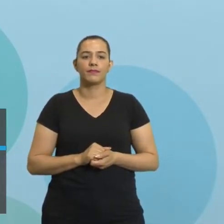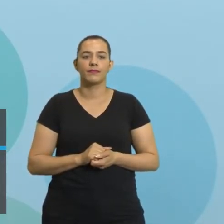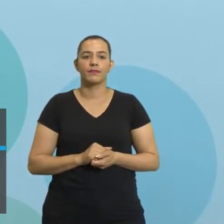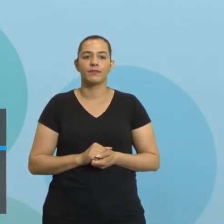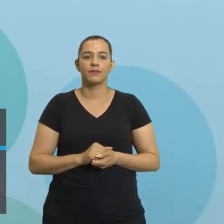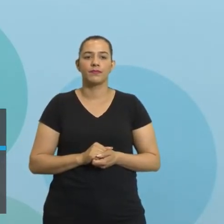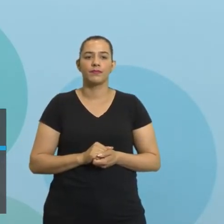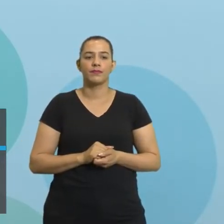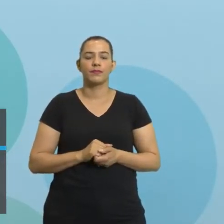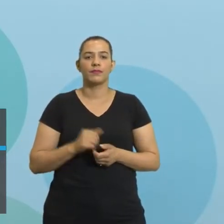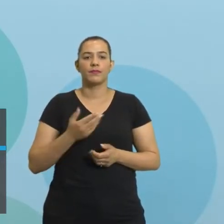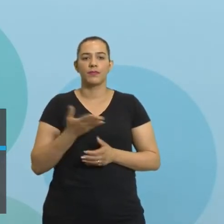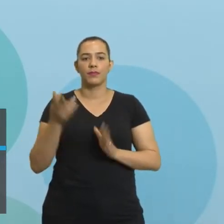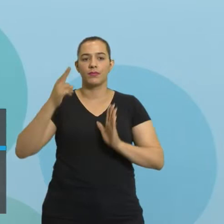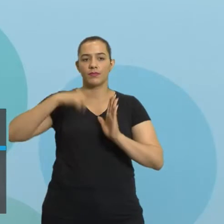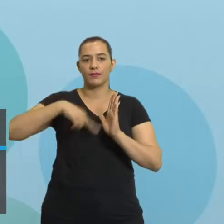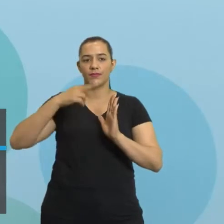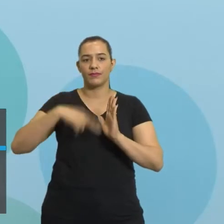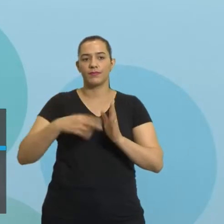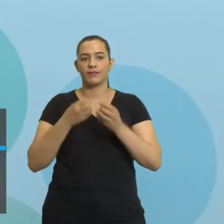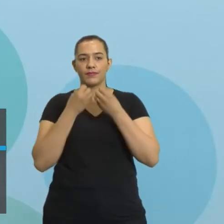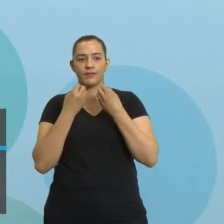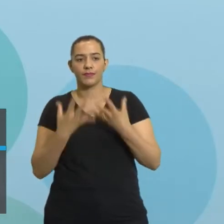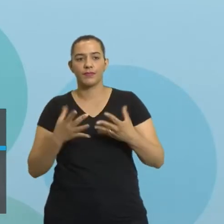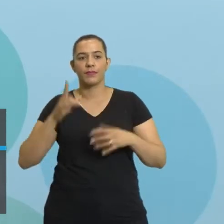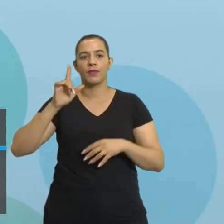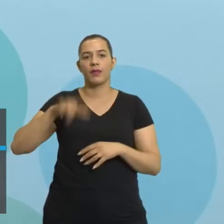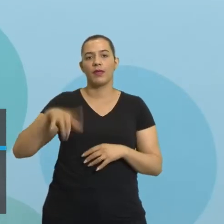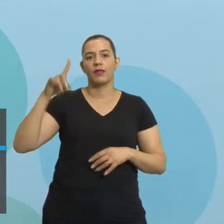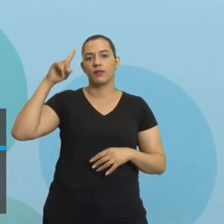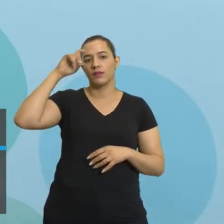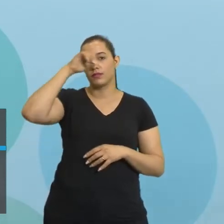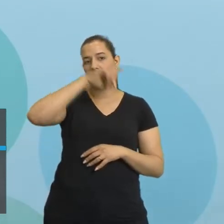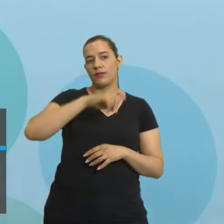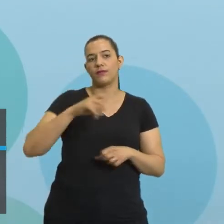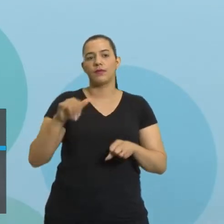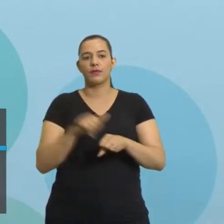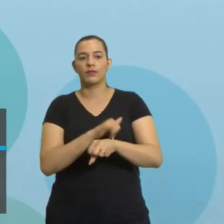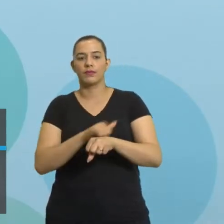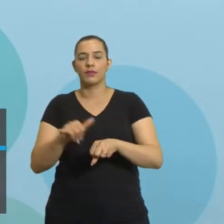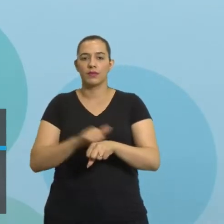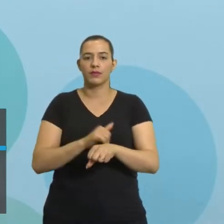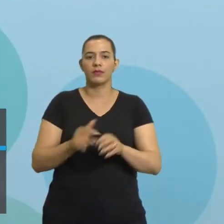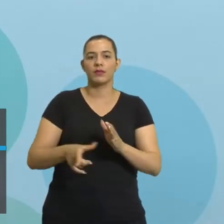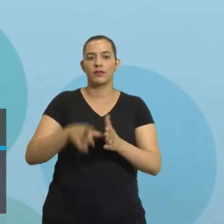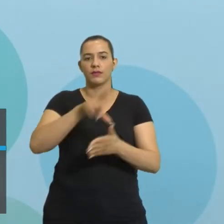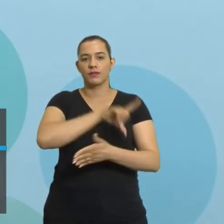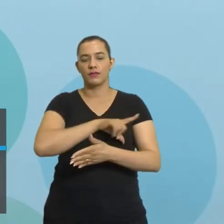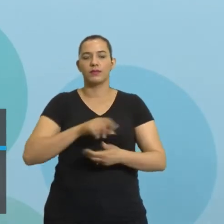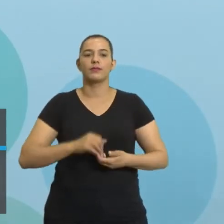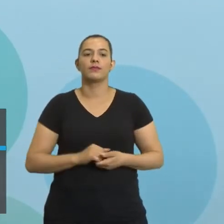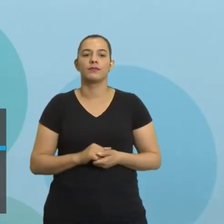Uma leitura boa é aquela que desafia nossas técnicas de antecipação, tá?